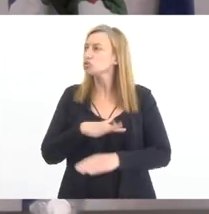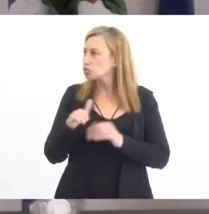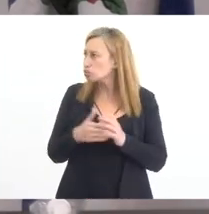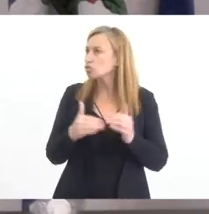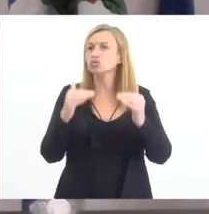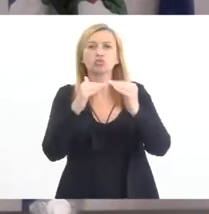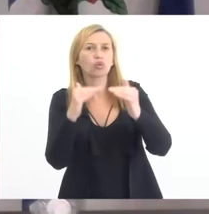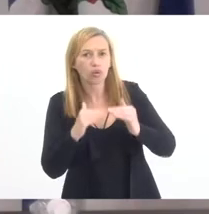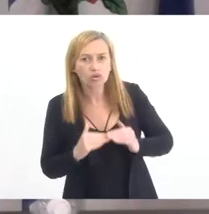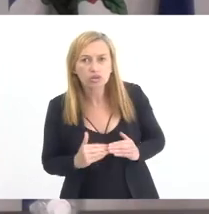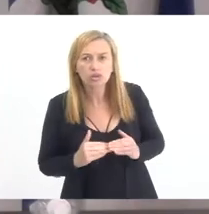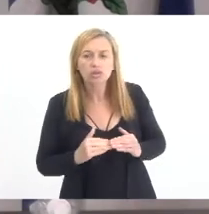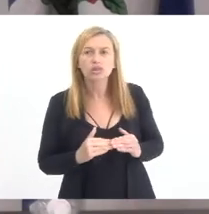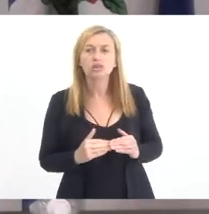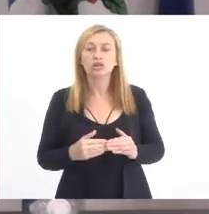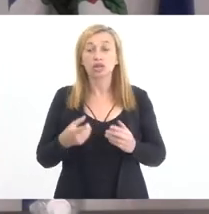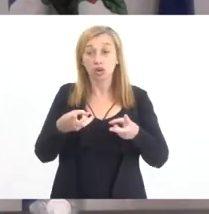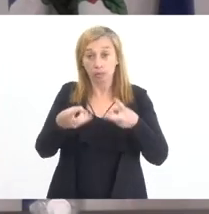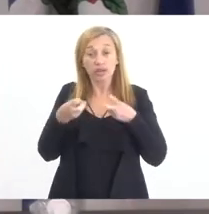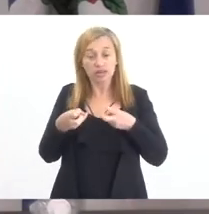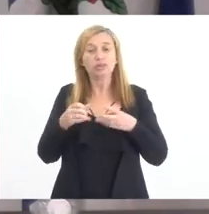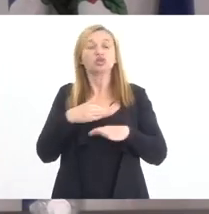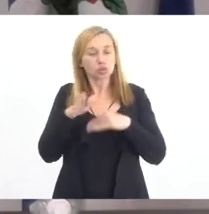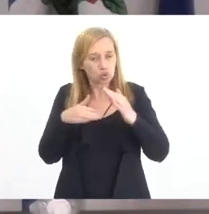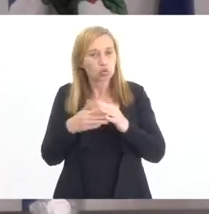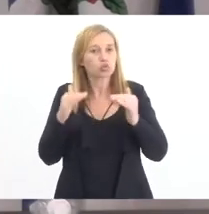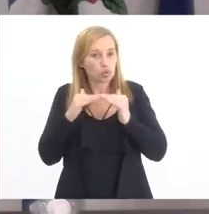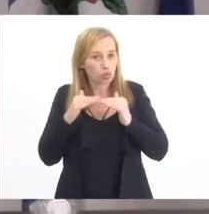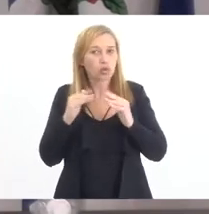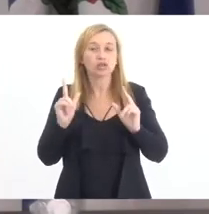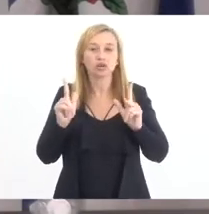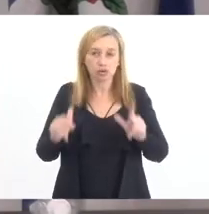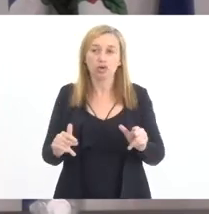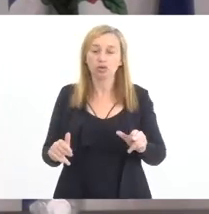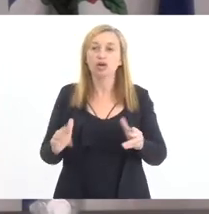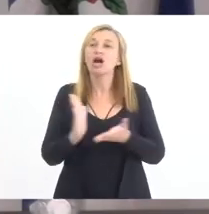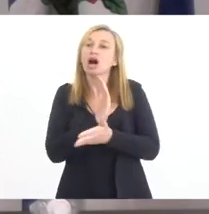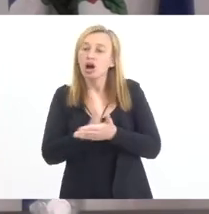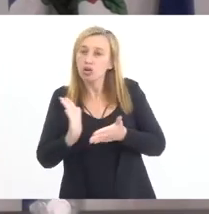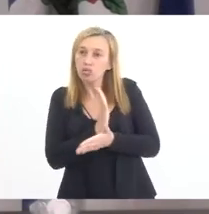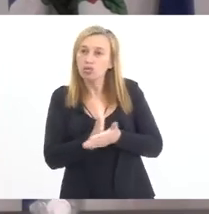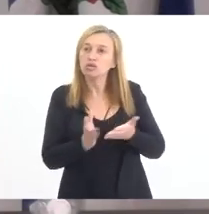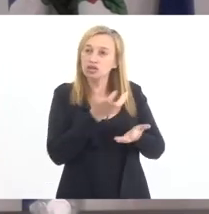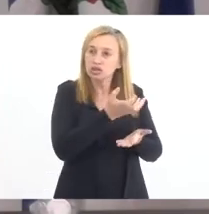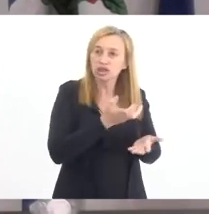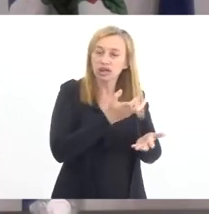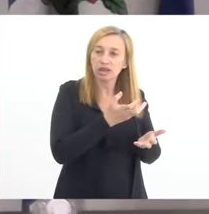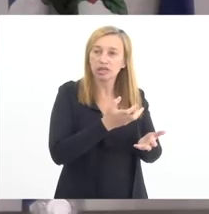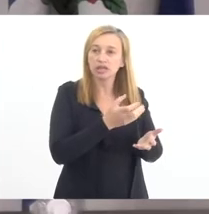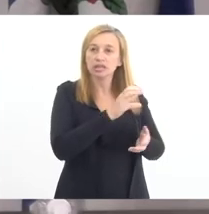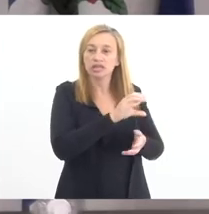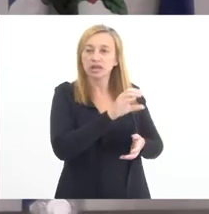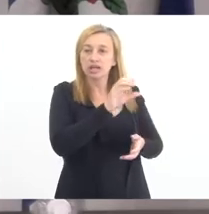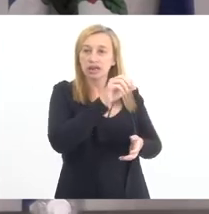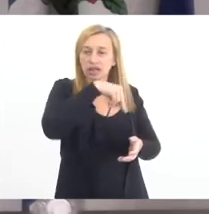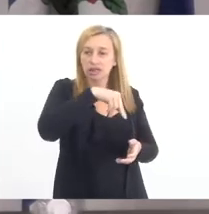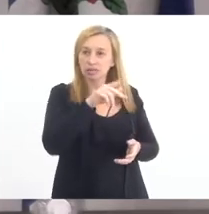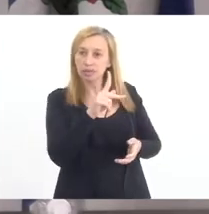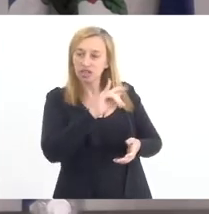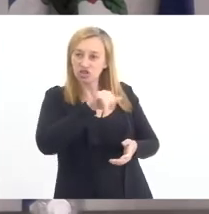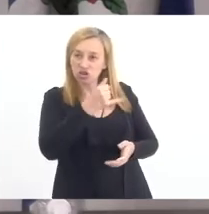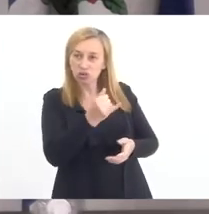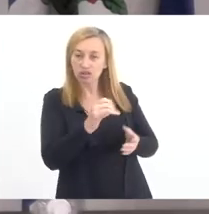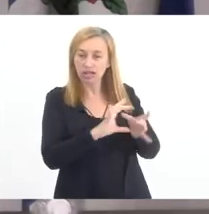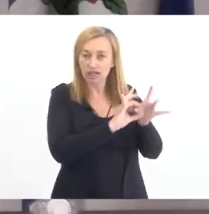isso. Pelo que eu percebi das falas, todos concordam com isso. Alguns querem isso através de um CNPJ